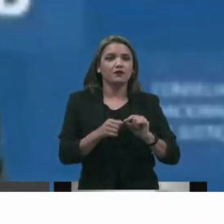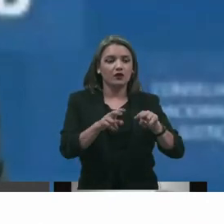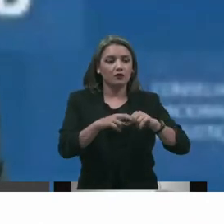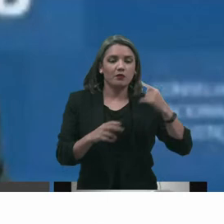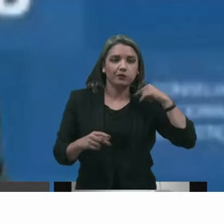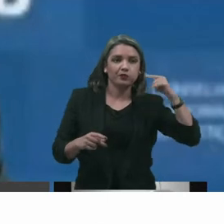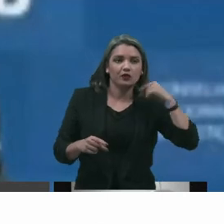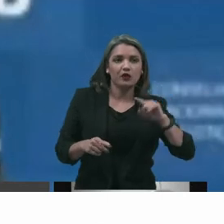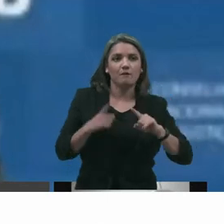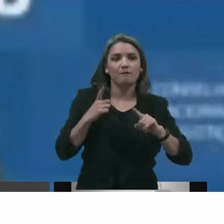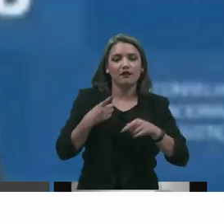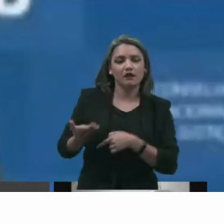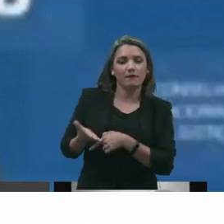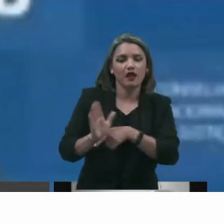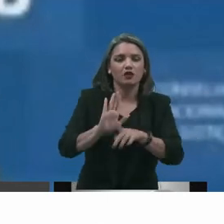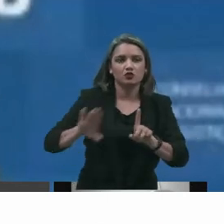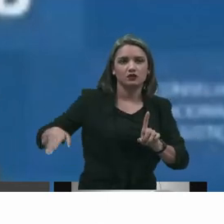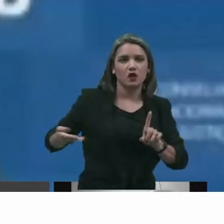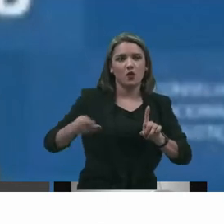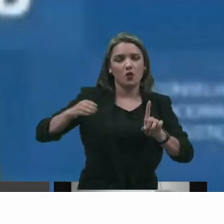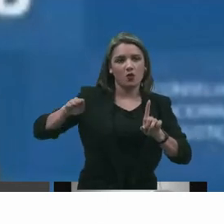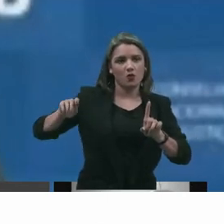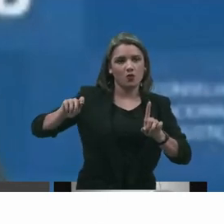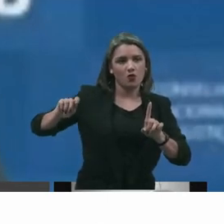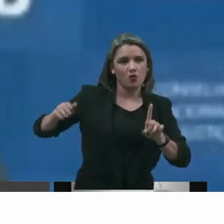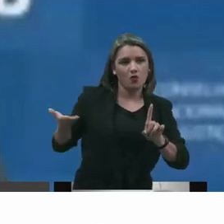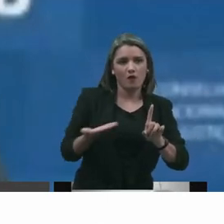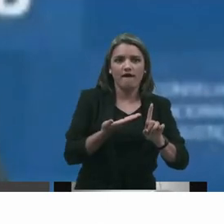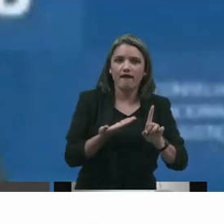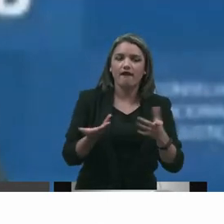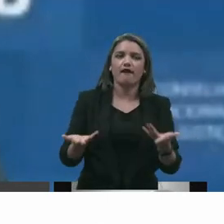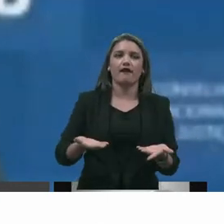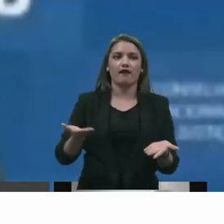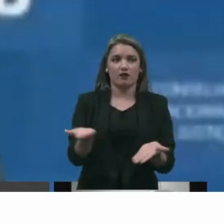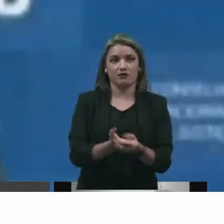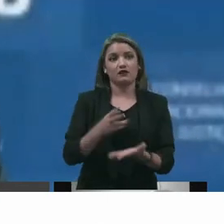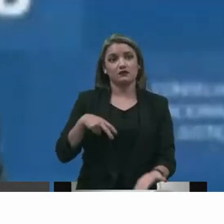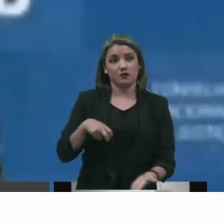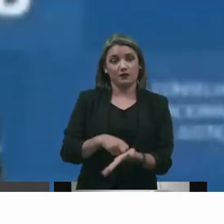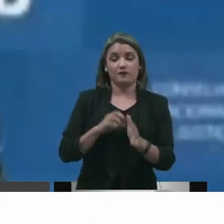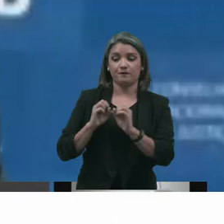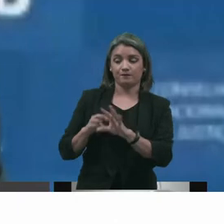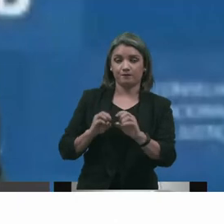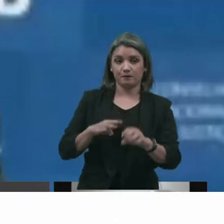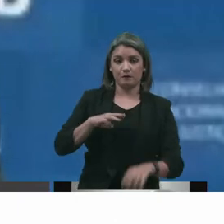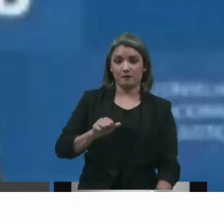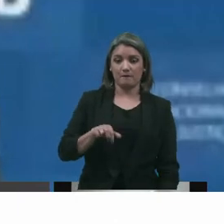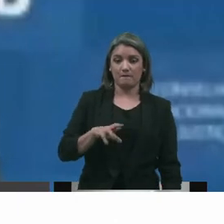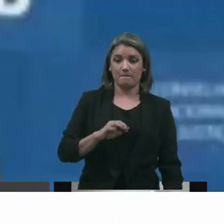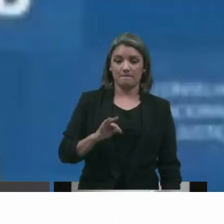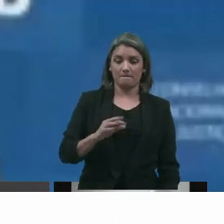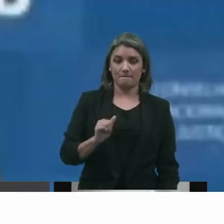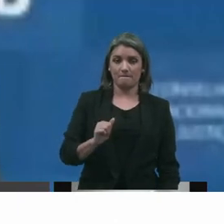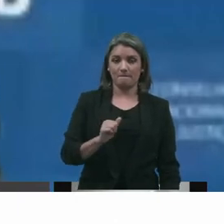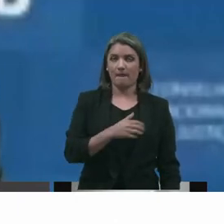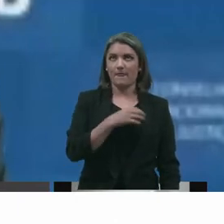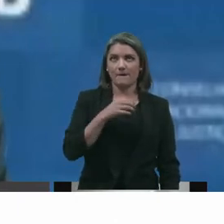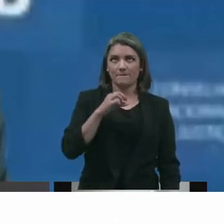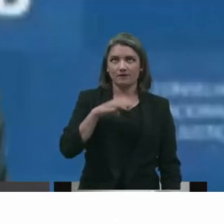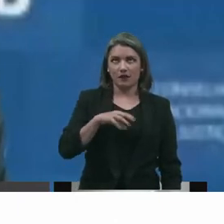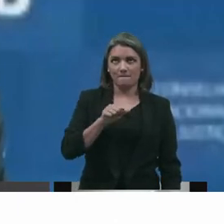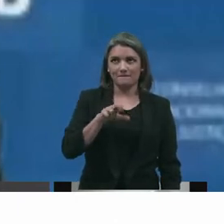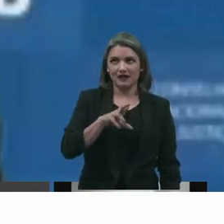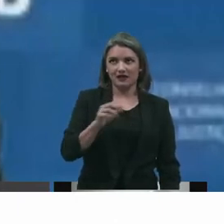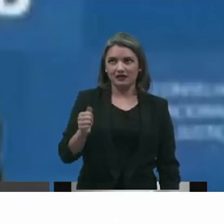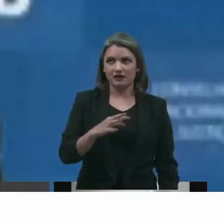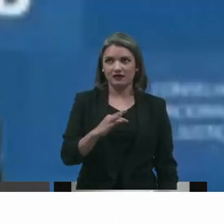de beneficiar o réu da ação penal. Os ensinamentos da ilustre ministra Maria Tereza Rocha de Assis Moura demonstram